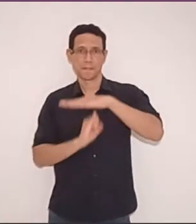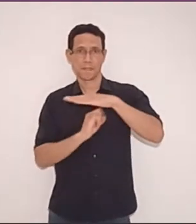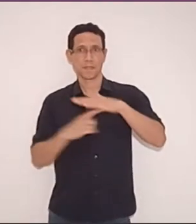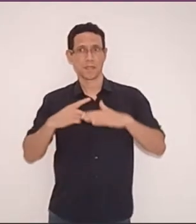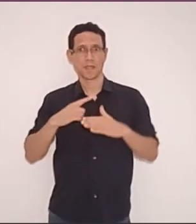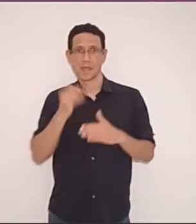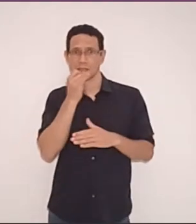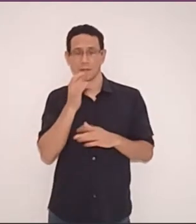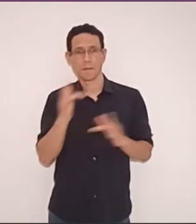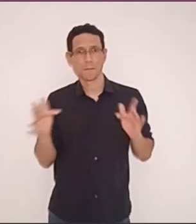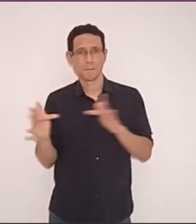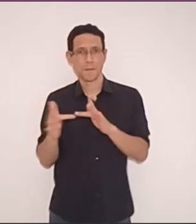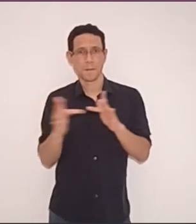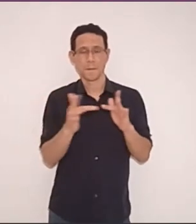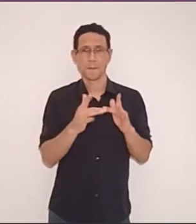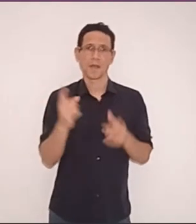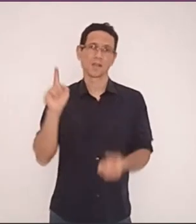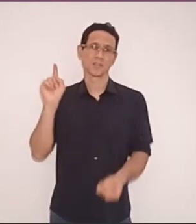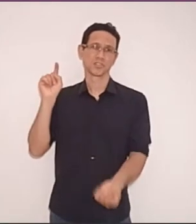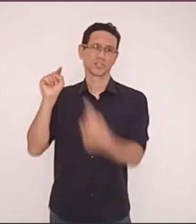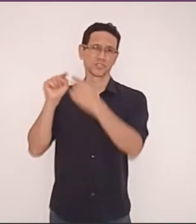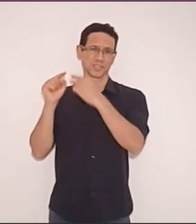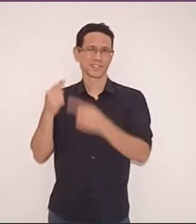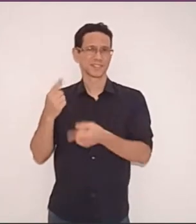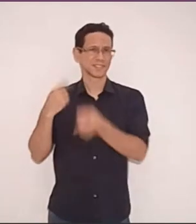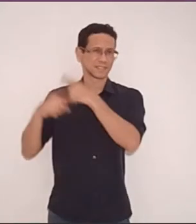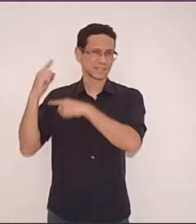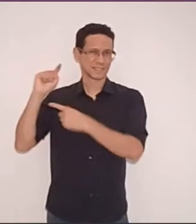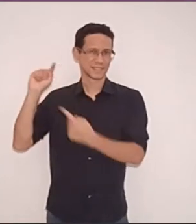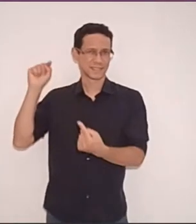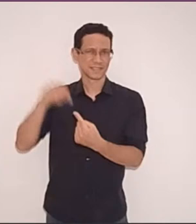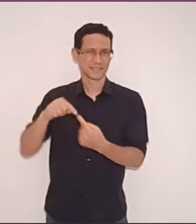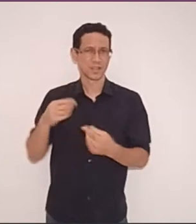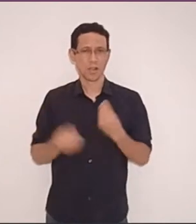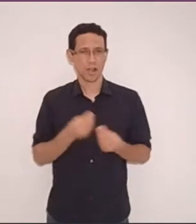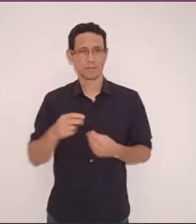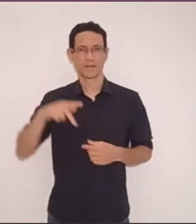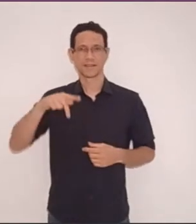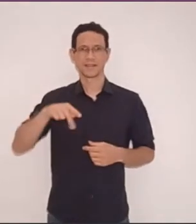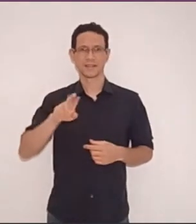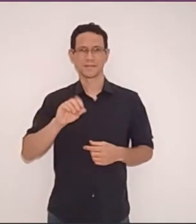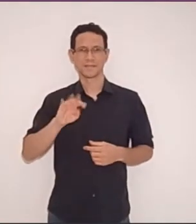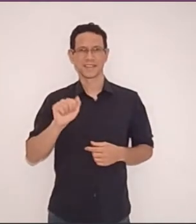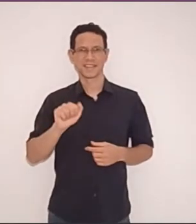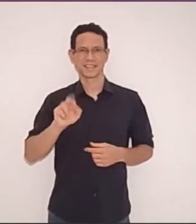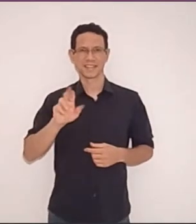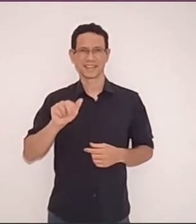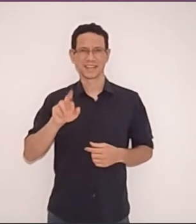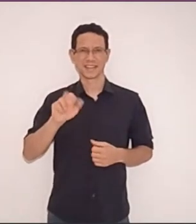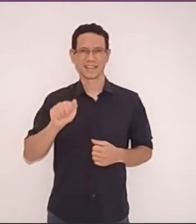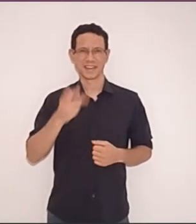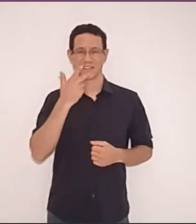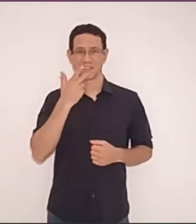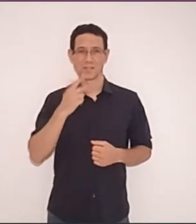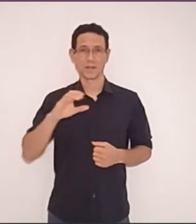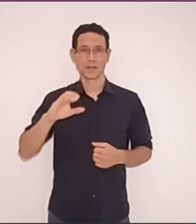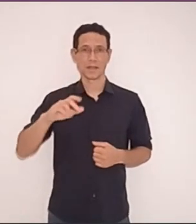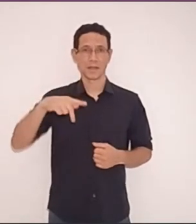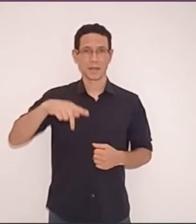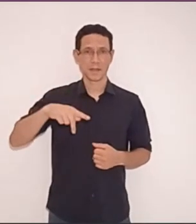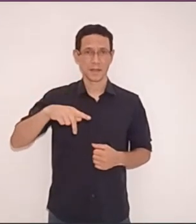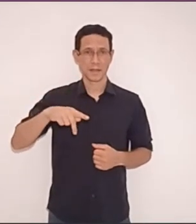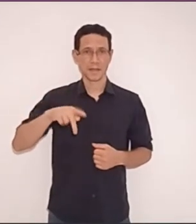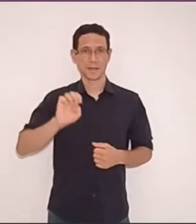de fazer ponte com a sua ancestralidade dessa reconexão né quando preta raras fala da PEC das domésticas né tem uma